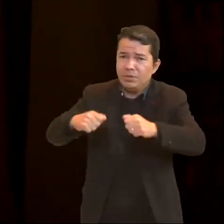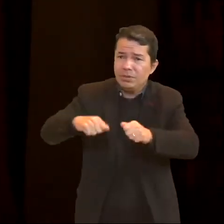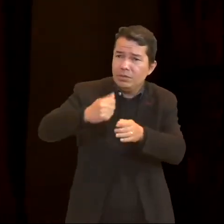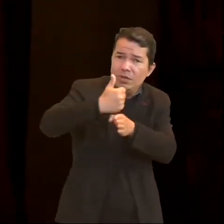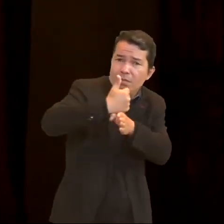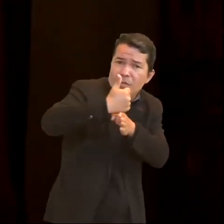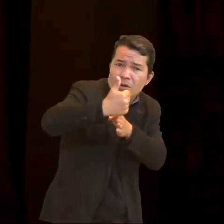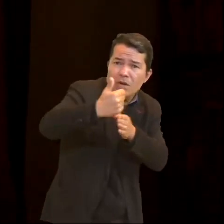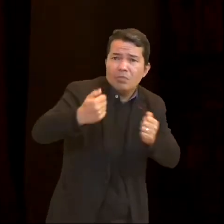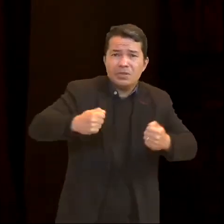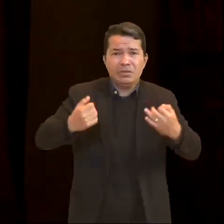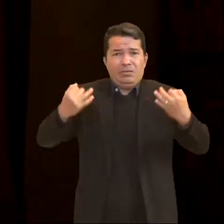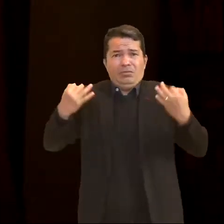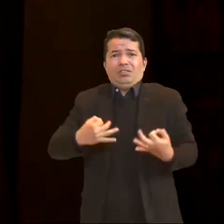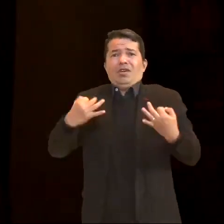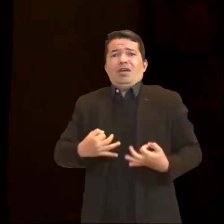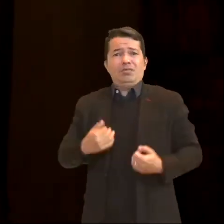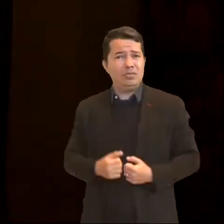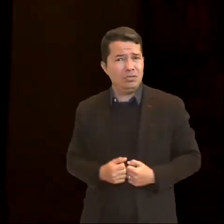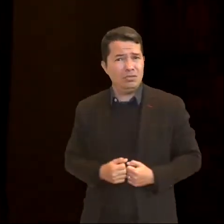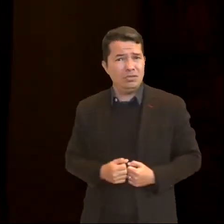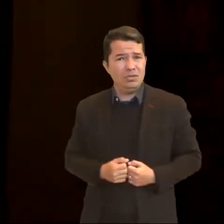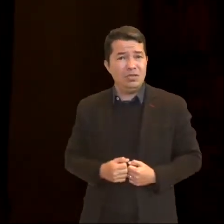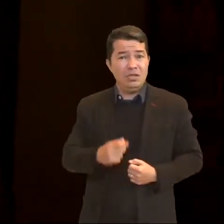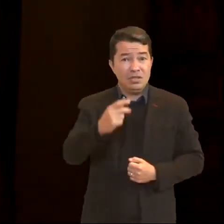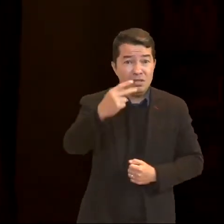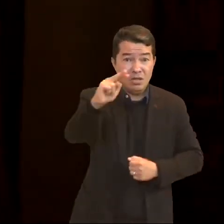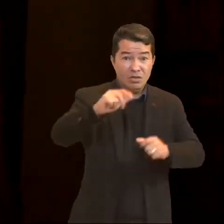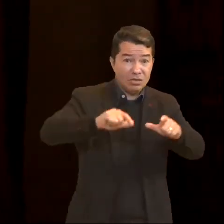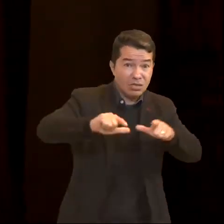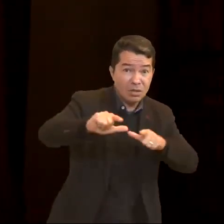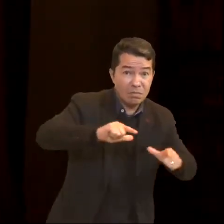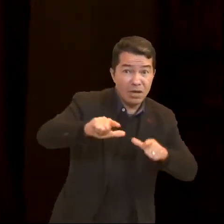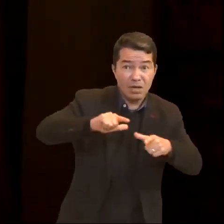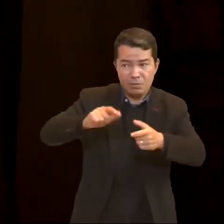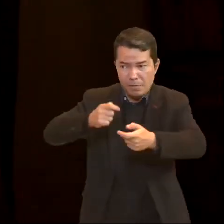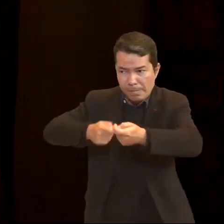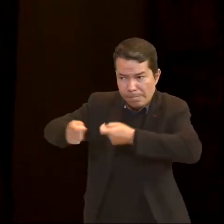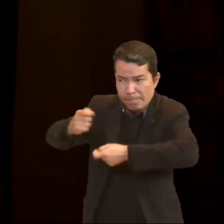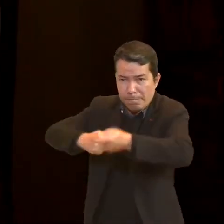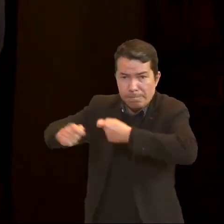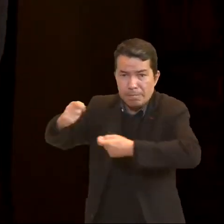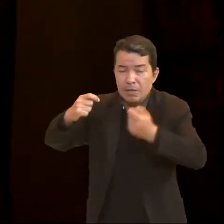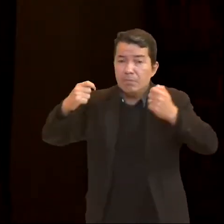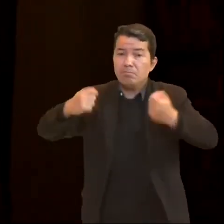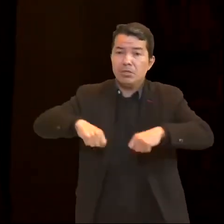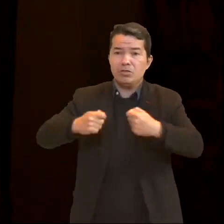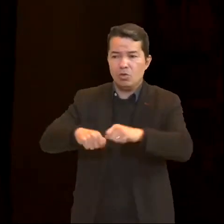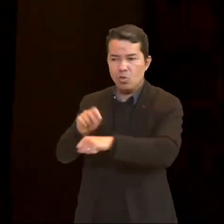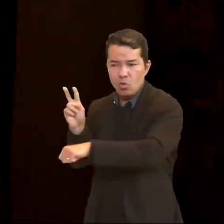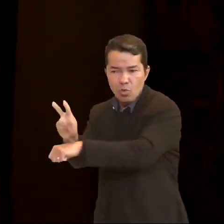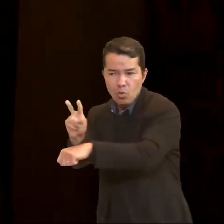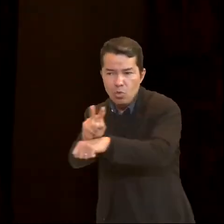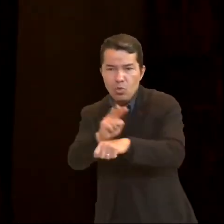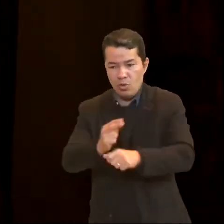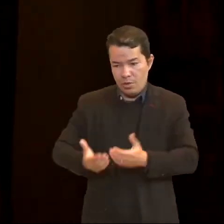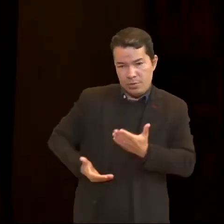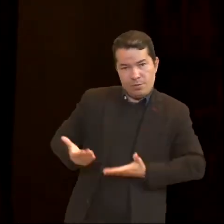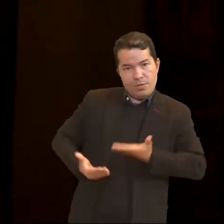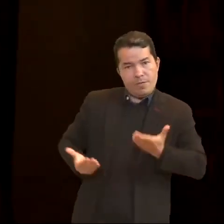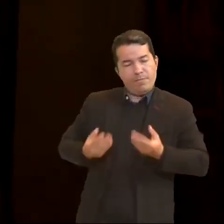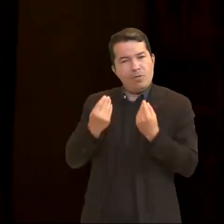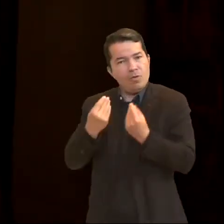estar cheios dos valores da fé cristã. A maneira como você lida com os seus funcionários precisa